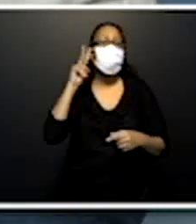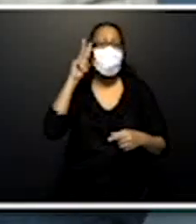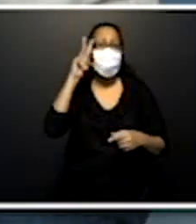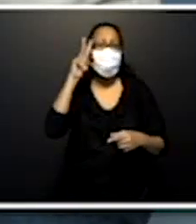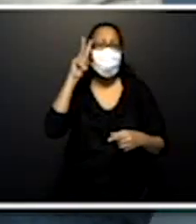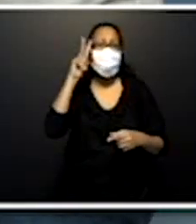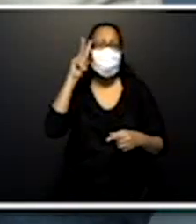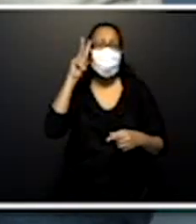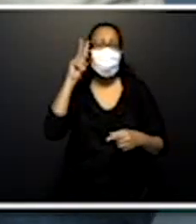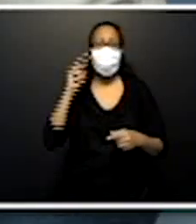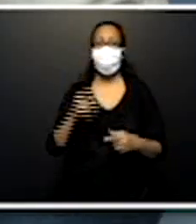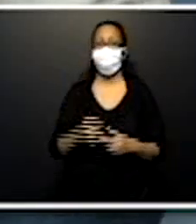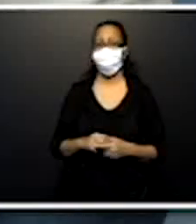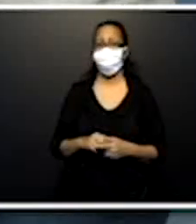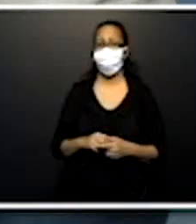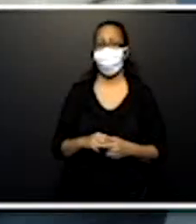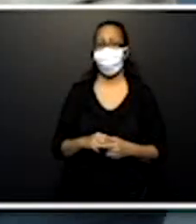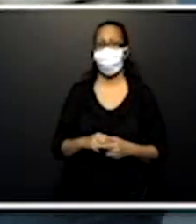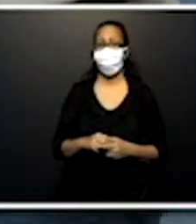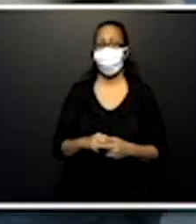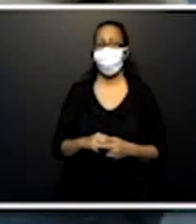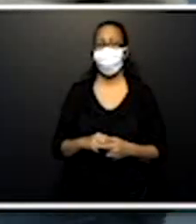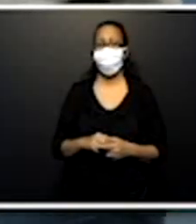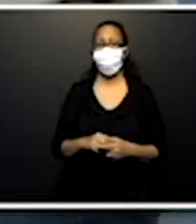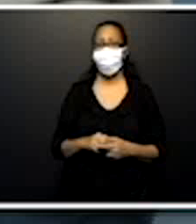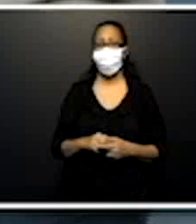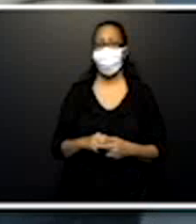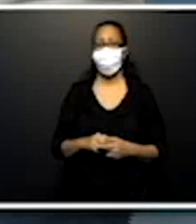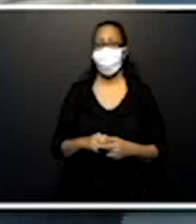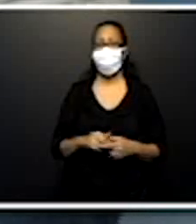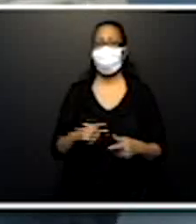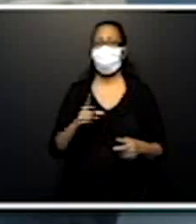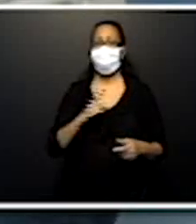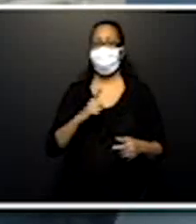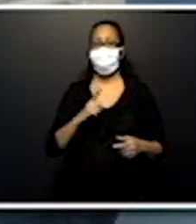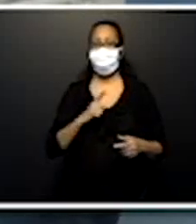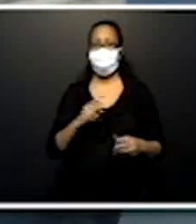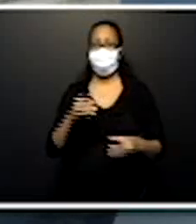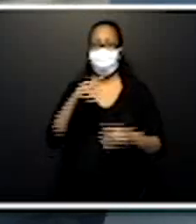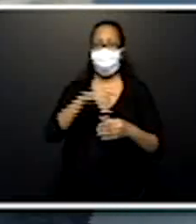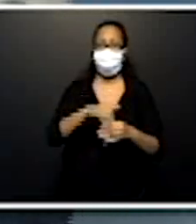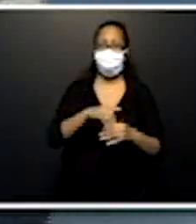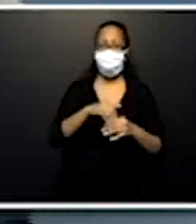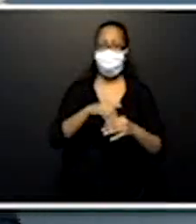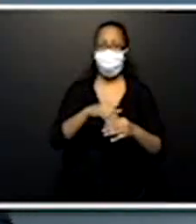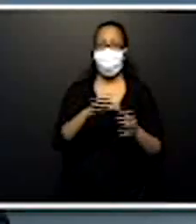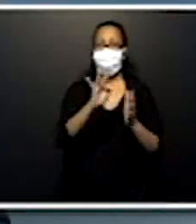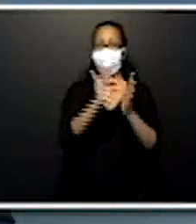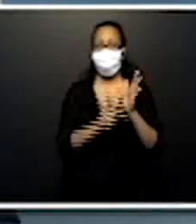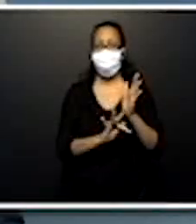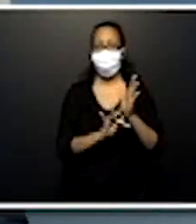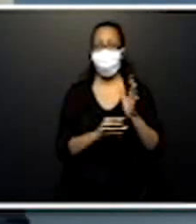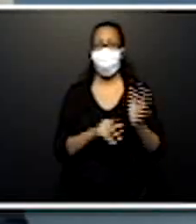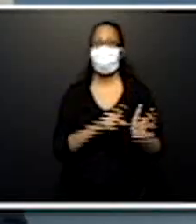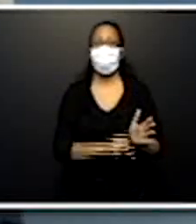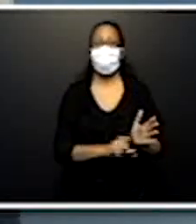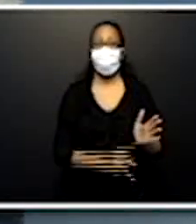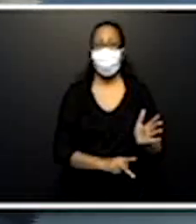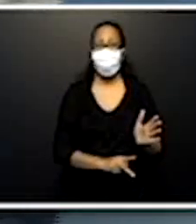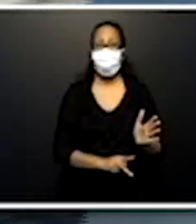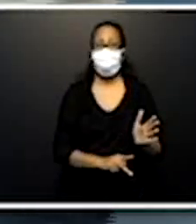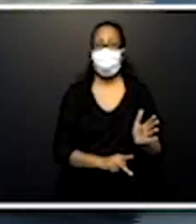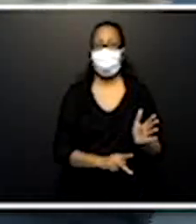Isso aqui é um exemplo de intertextualidade. Então, eu tenho um poema que se refere a um